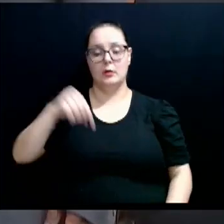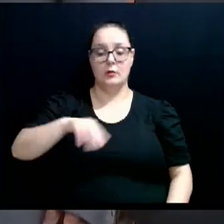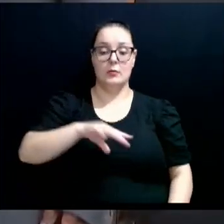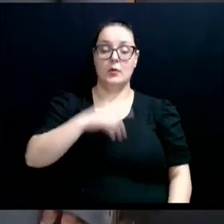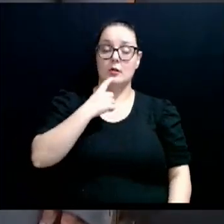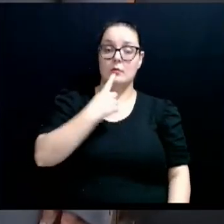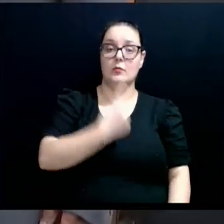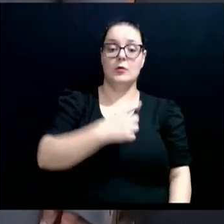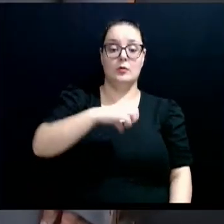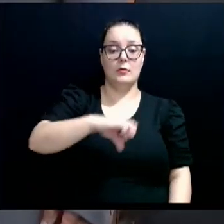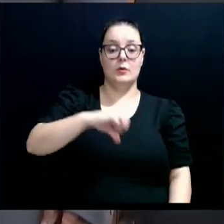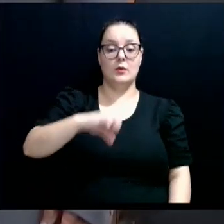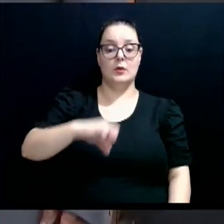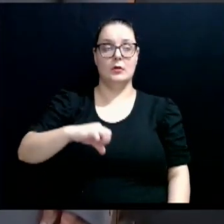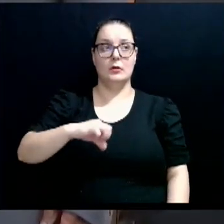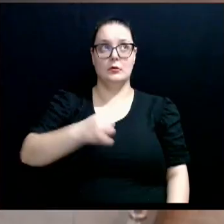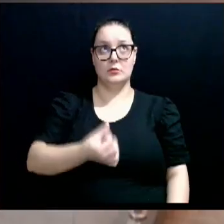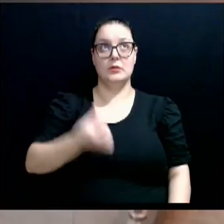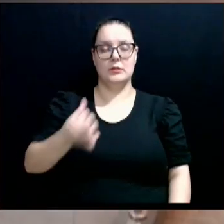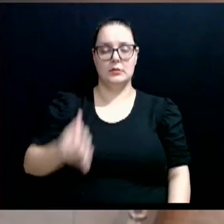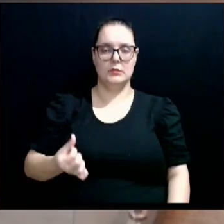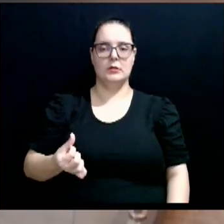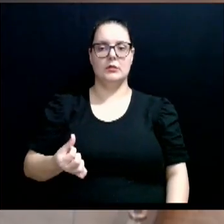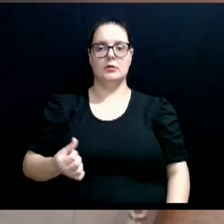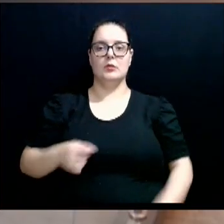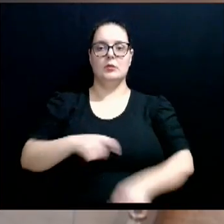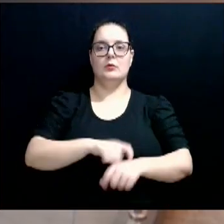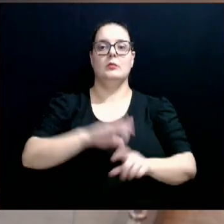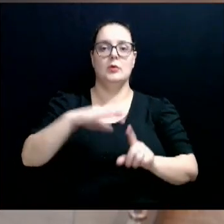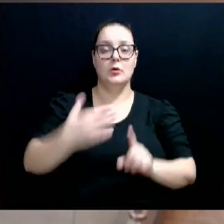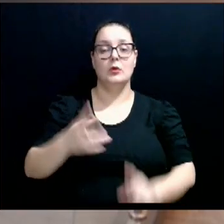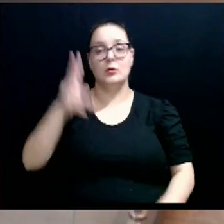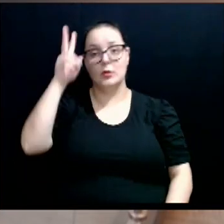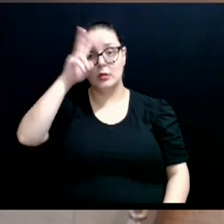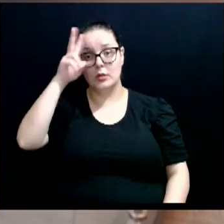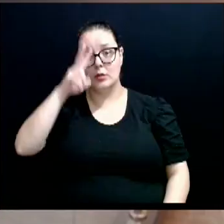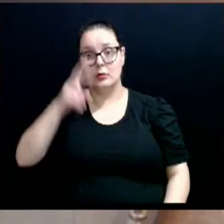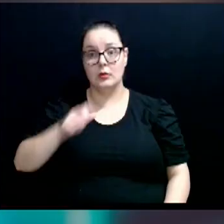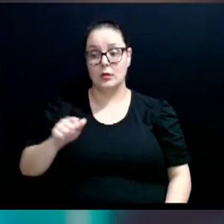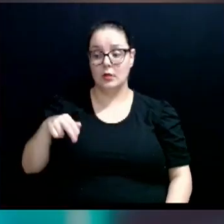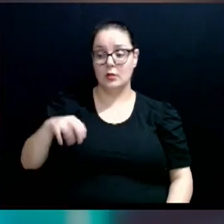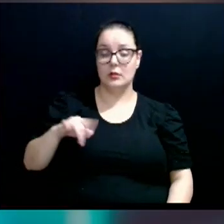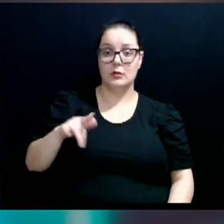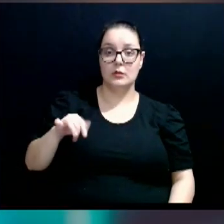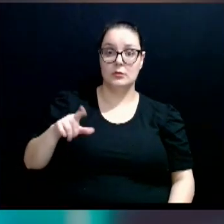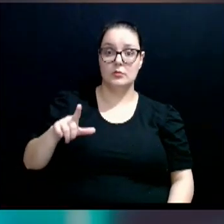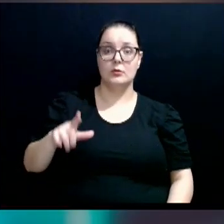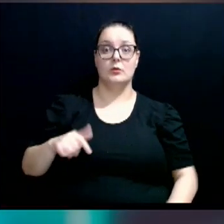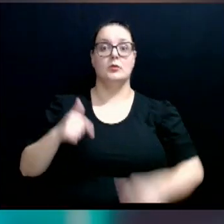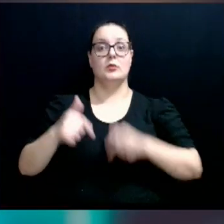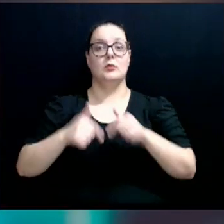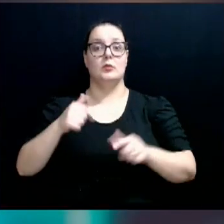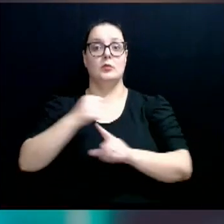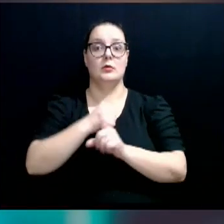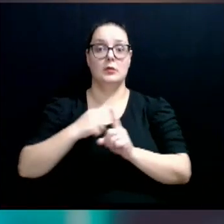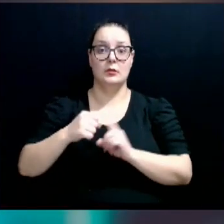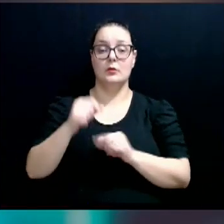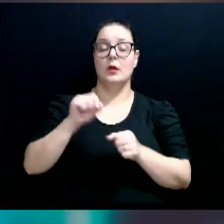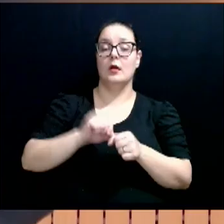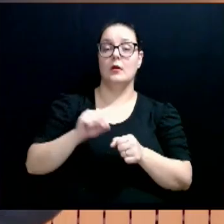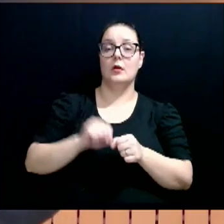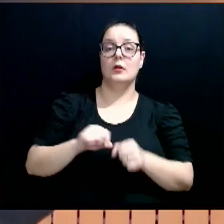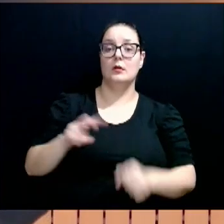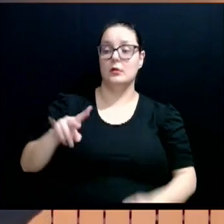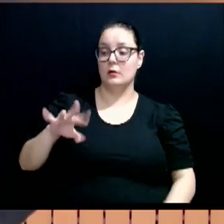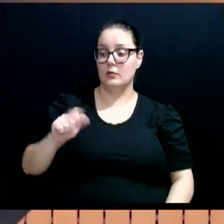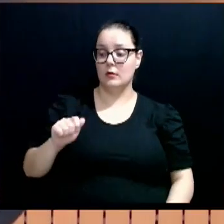1966. Durante a homenagem, o parlamentar lembrou a história de Anísio. Por meio de um trabalho social realizado na Vila Boa Vista, em